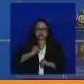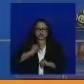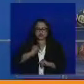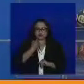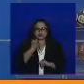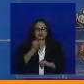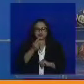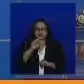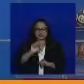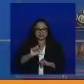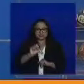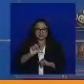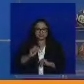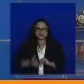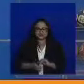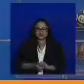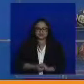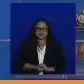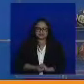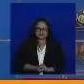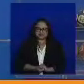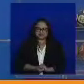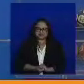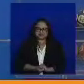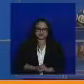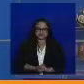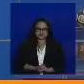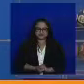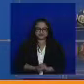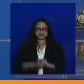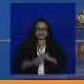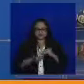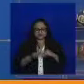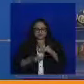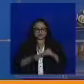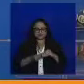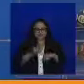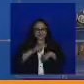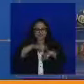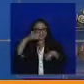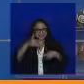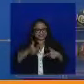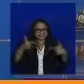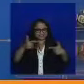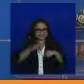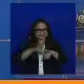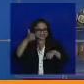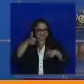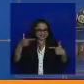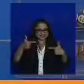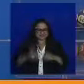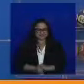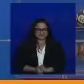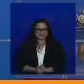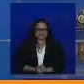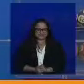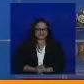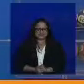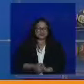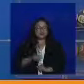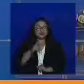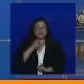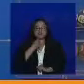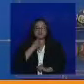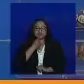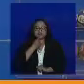19. Laranja, 19. O globo girando, você chamando, a sorte chegando. Bola